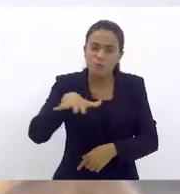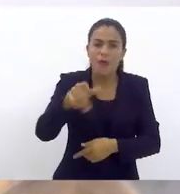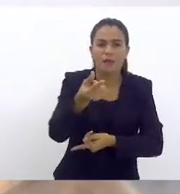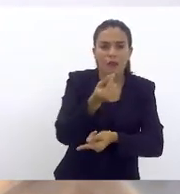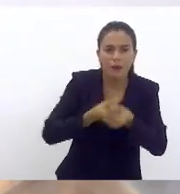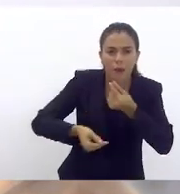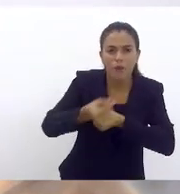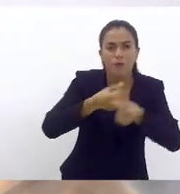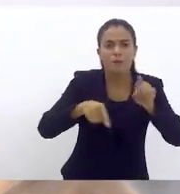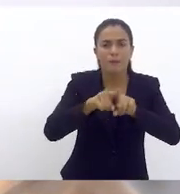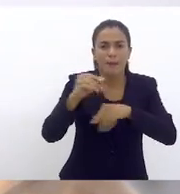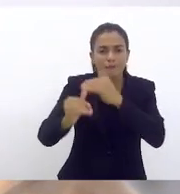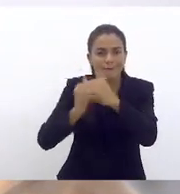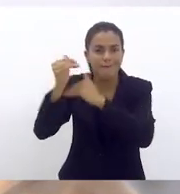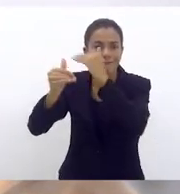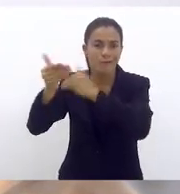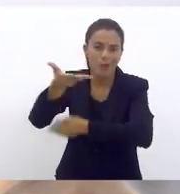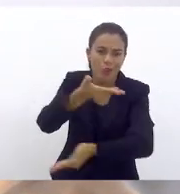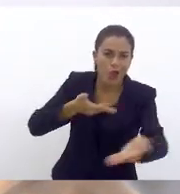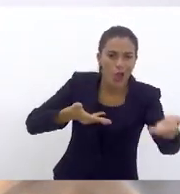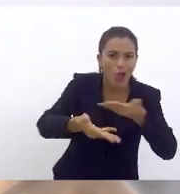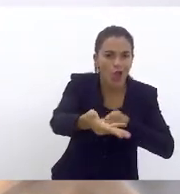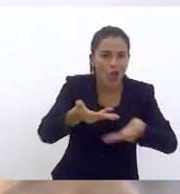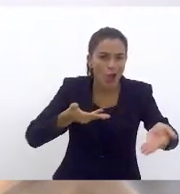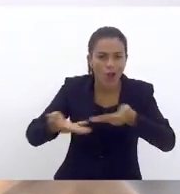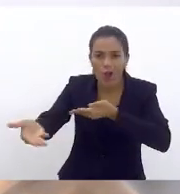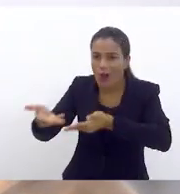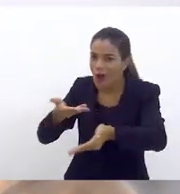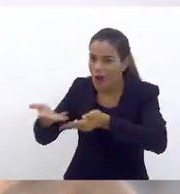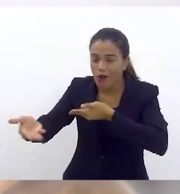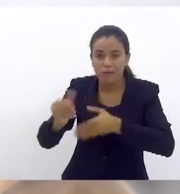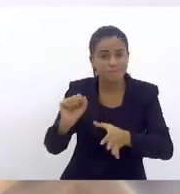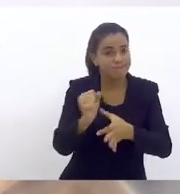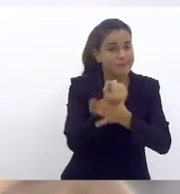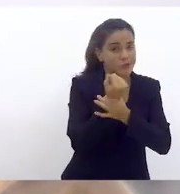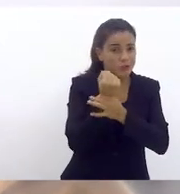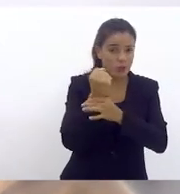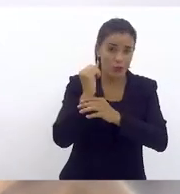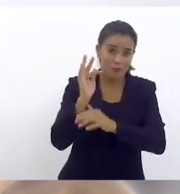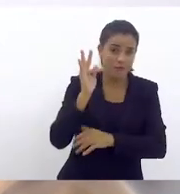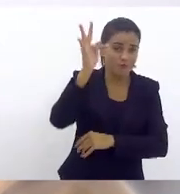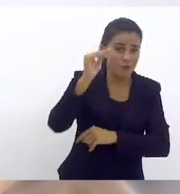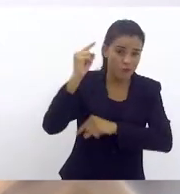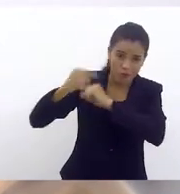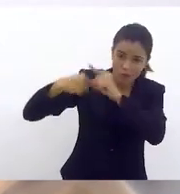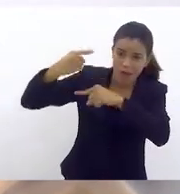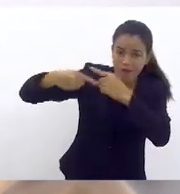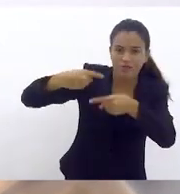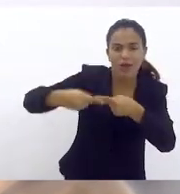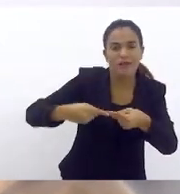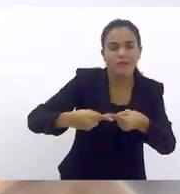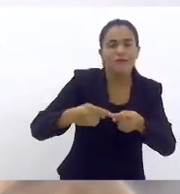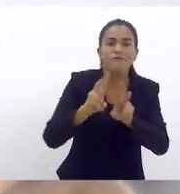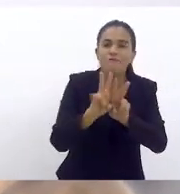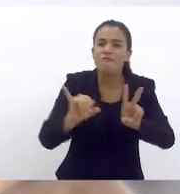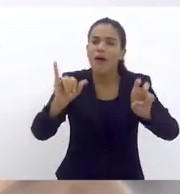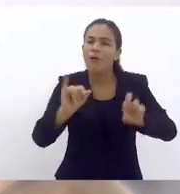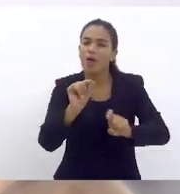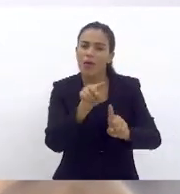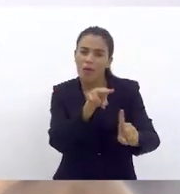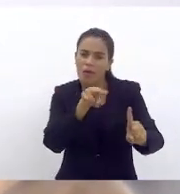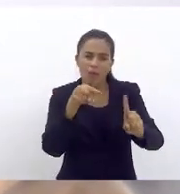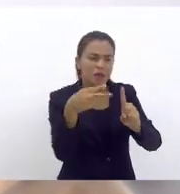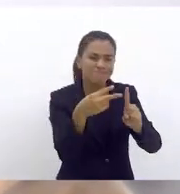e o espaço de desenvolvimento de trocas que pudesse ser seguro para as próximas gerações vai percebendo